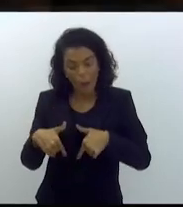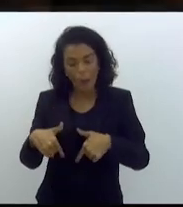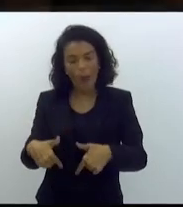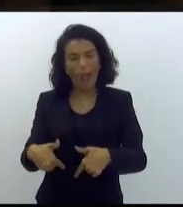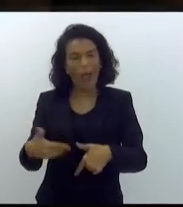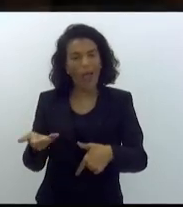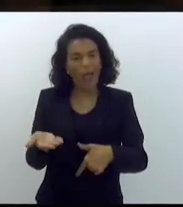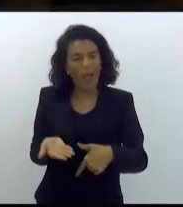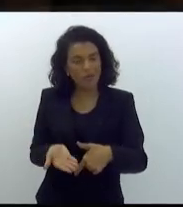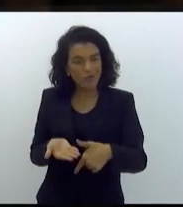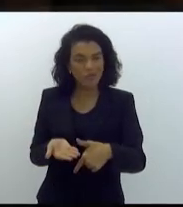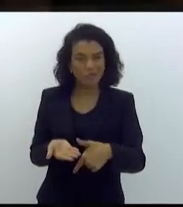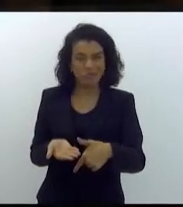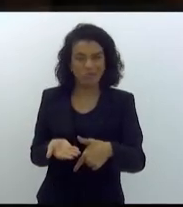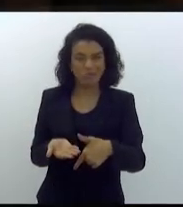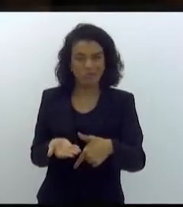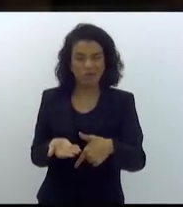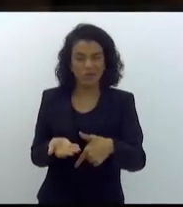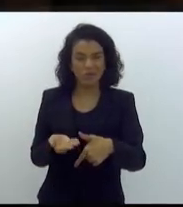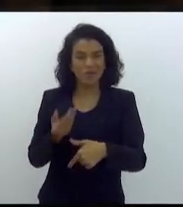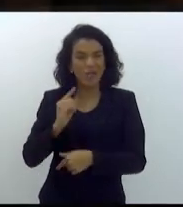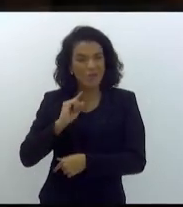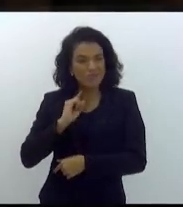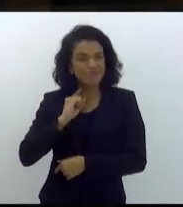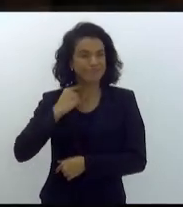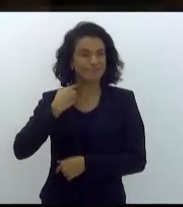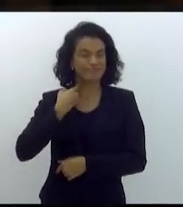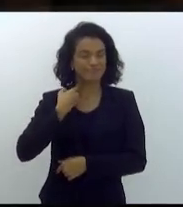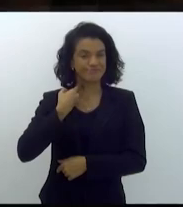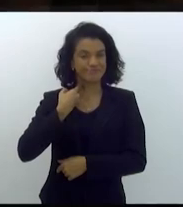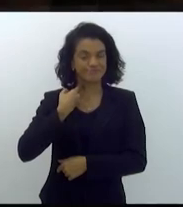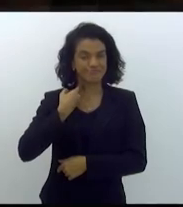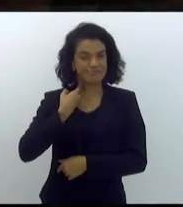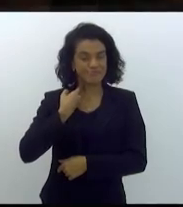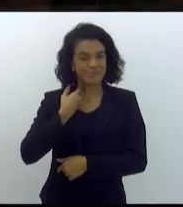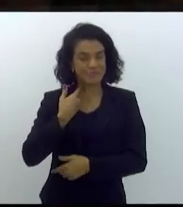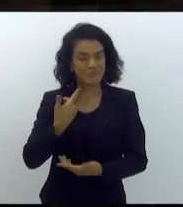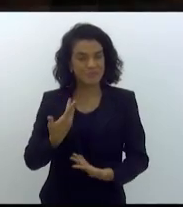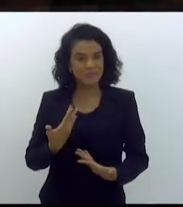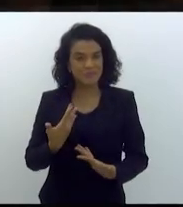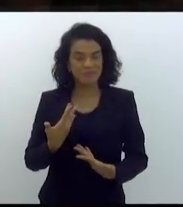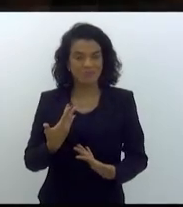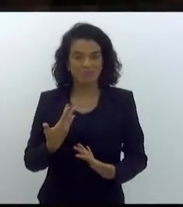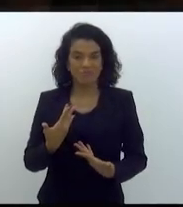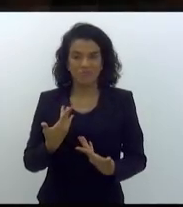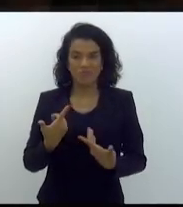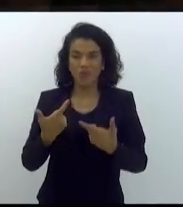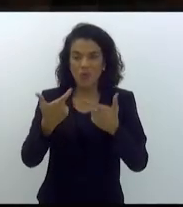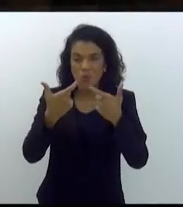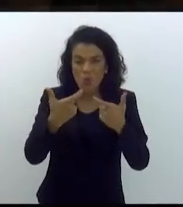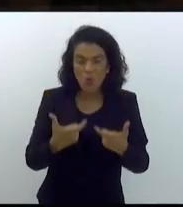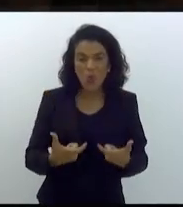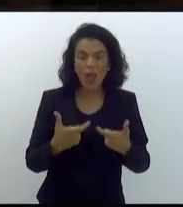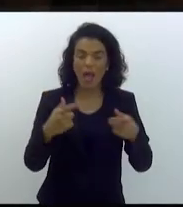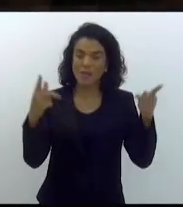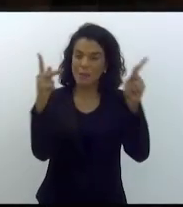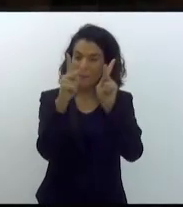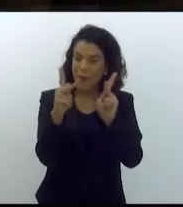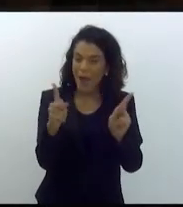vai vai atinge o seio de Pacífico